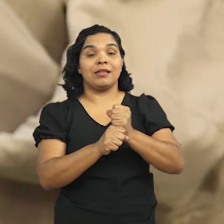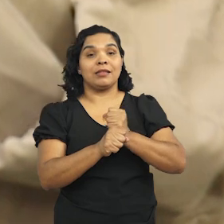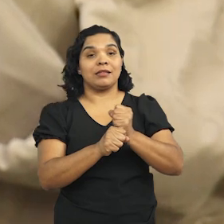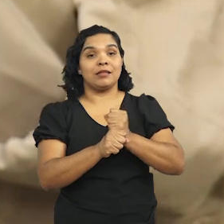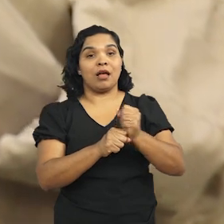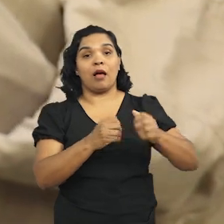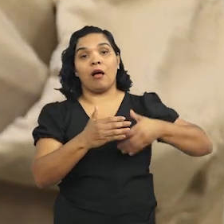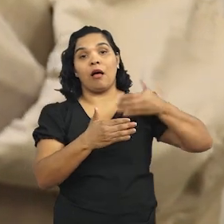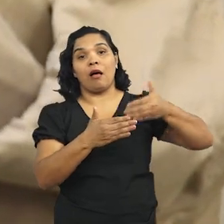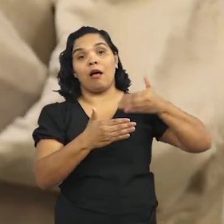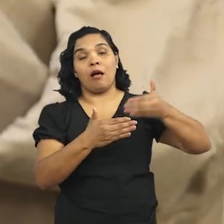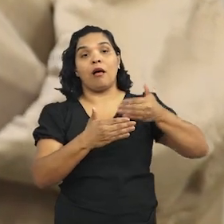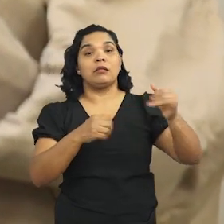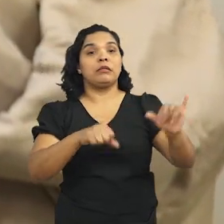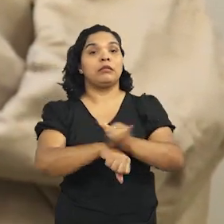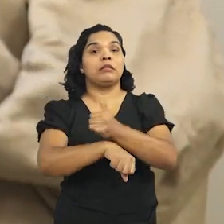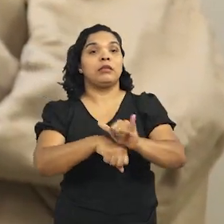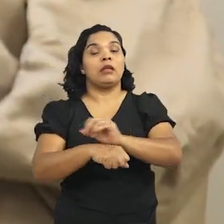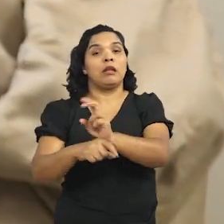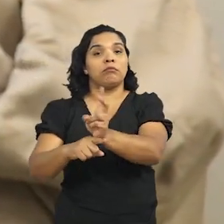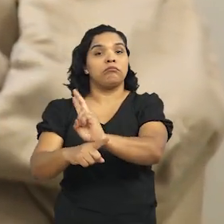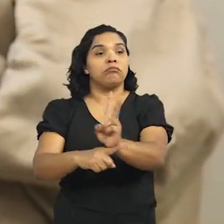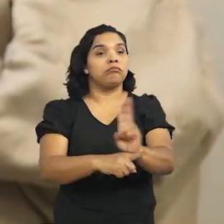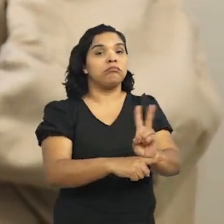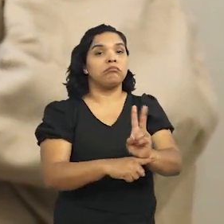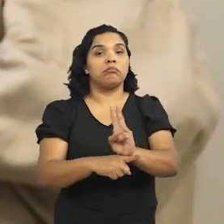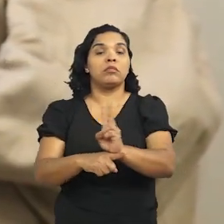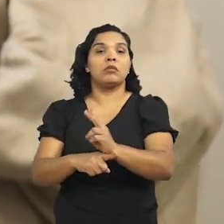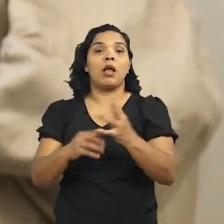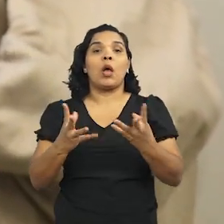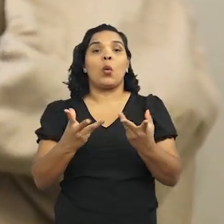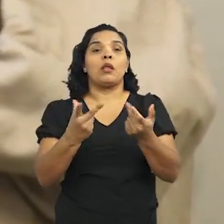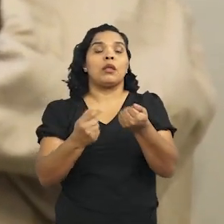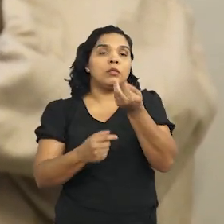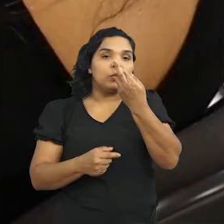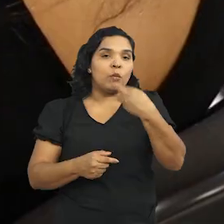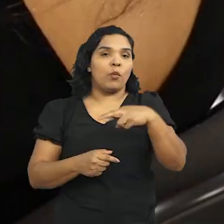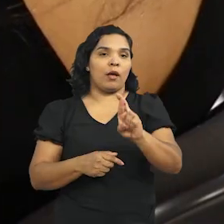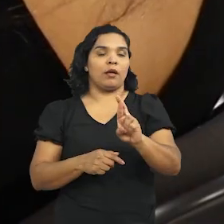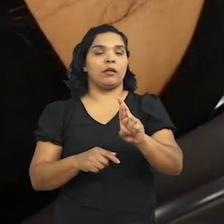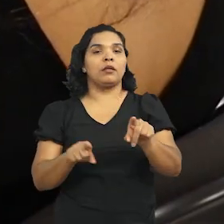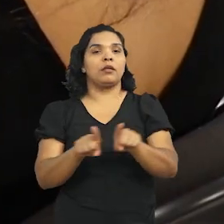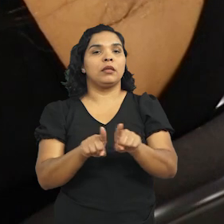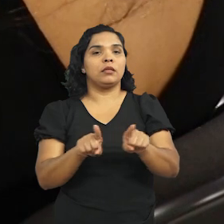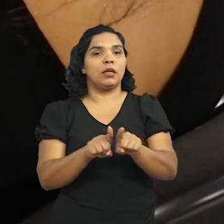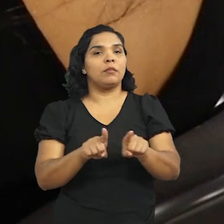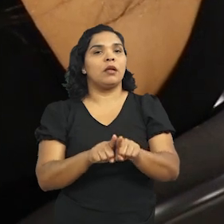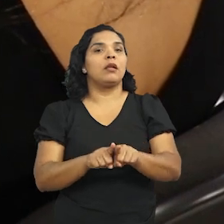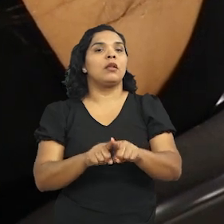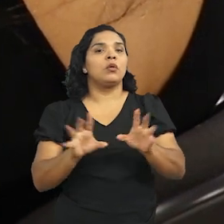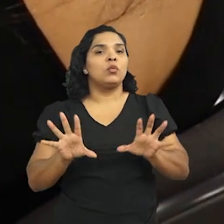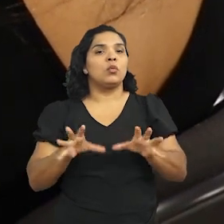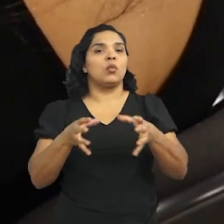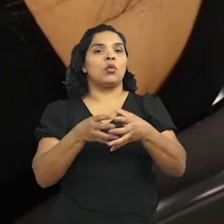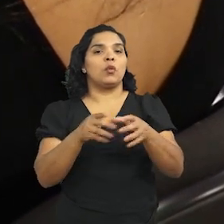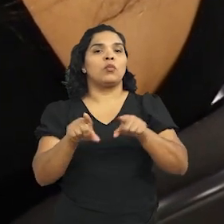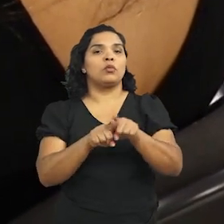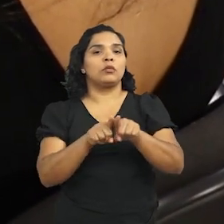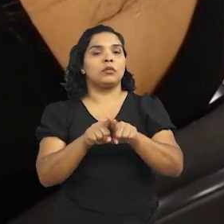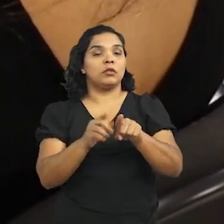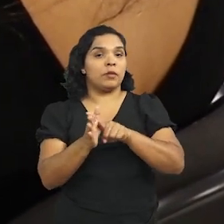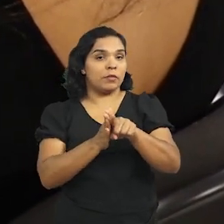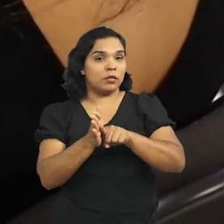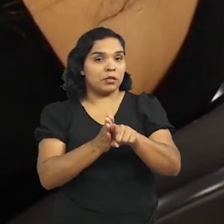anos investindo esforços para criar estratégias de monitoramento da qualidade do ar. E foi por meio dos estudos do Grupo de Pesquisa